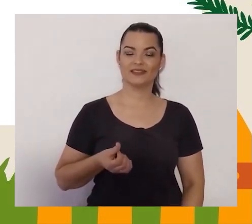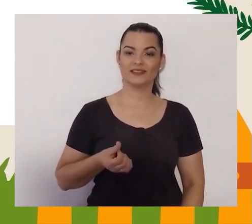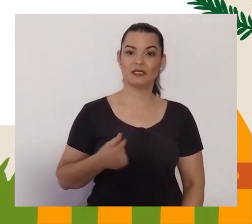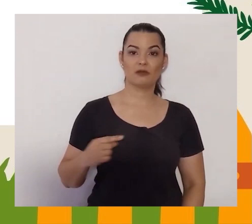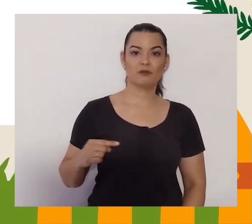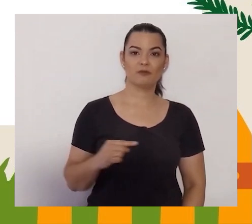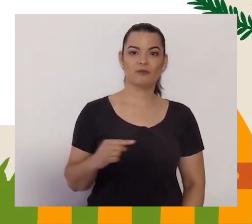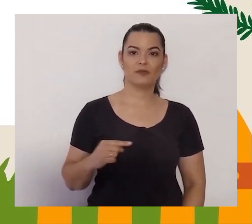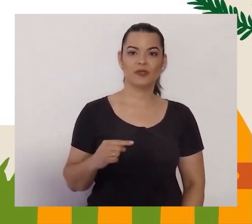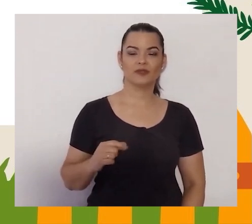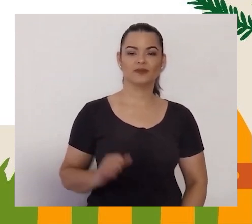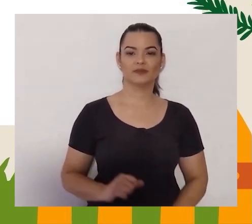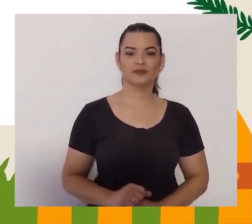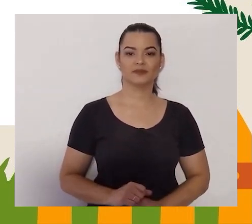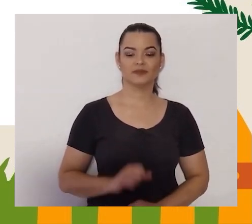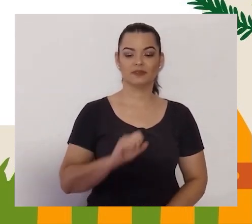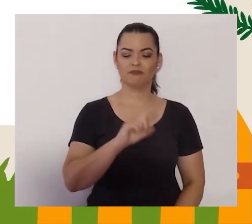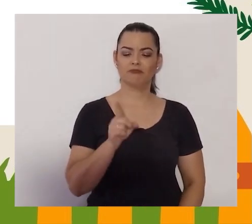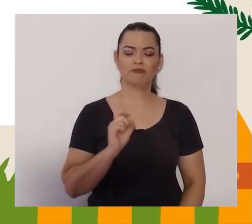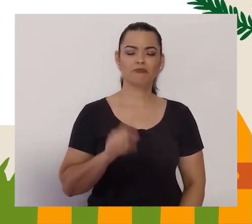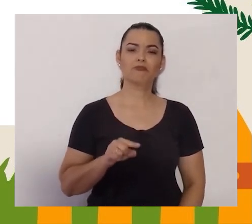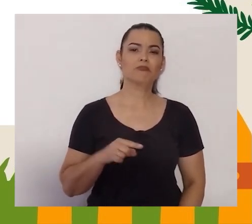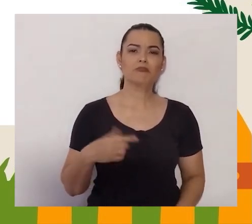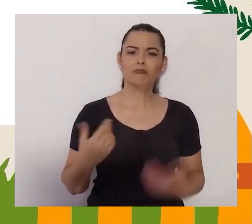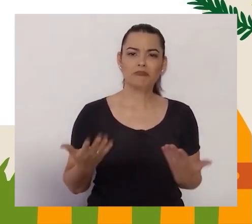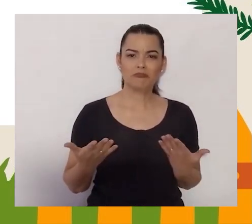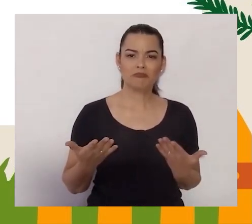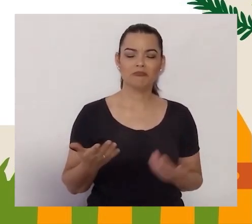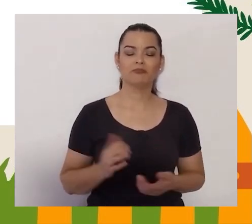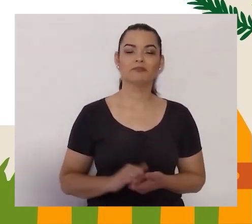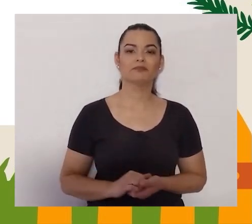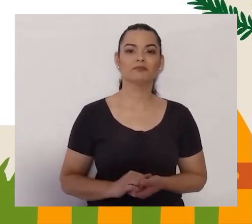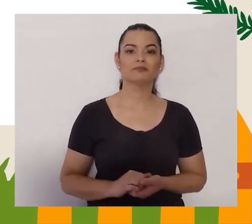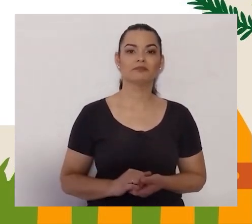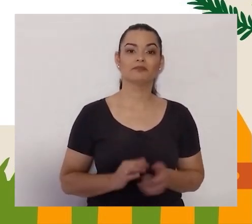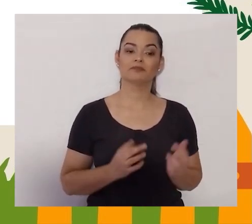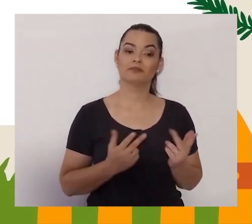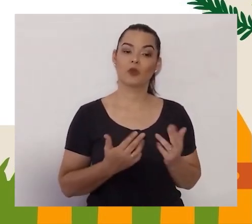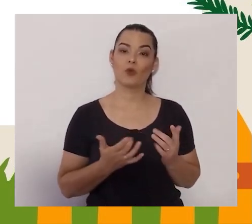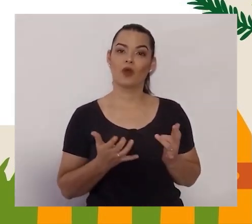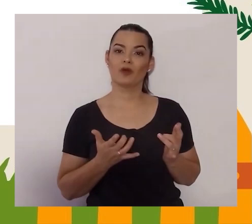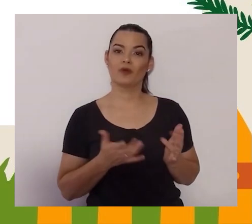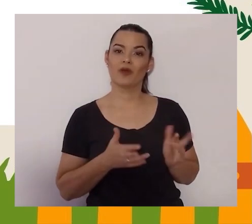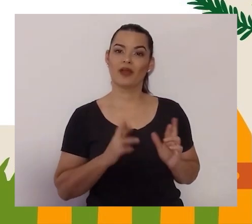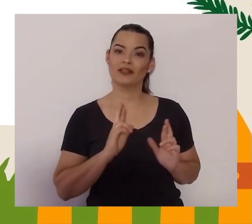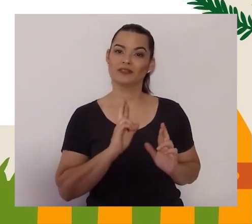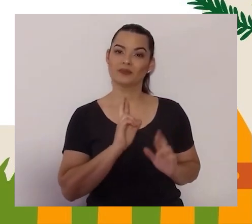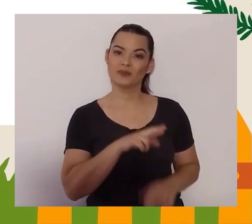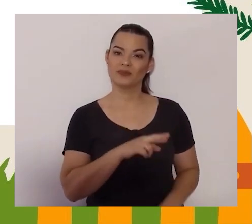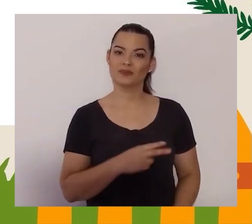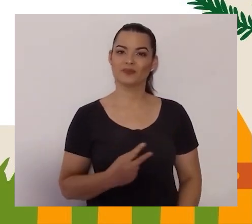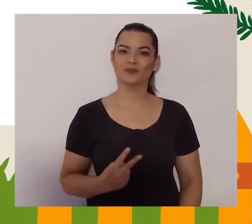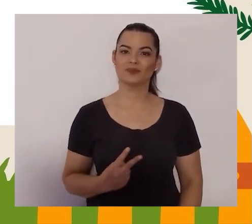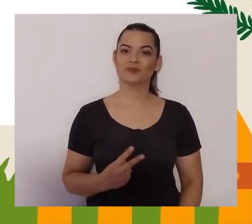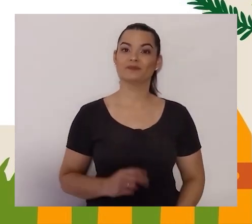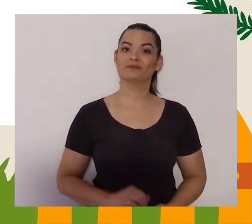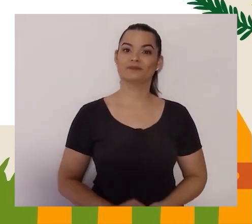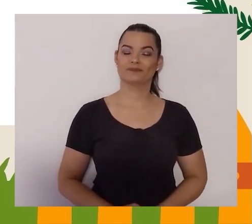6 menos. Qual número será? É igual a 2.